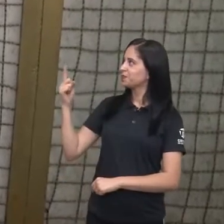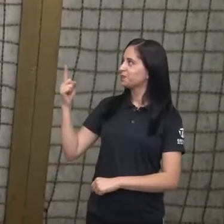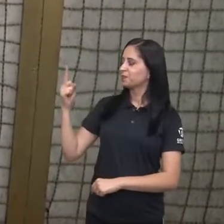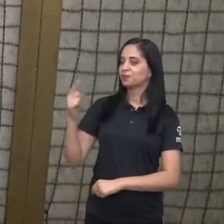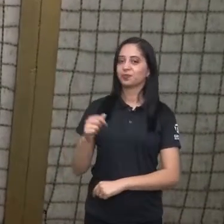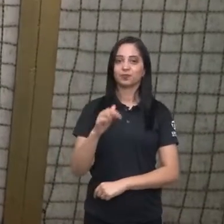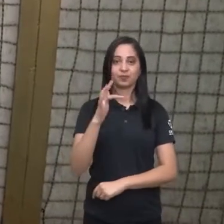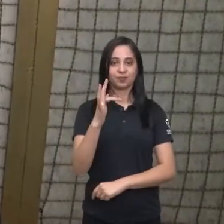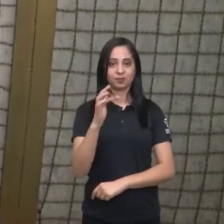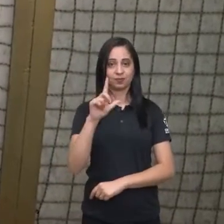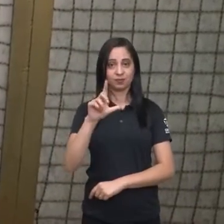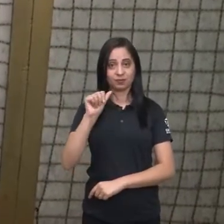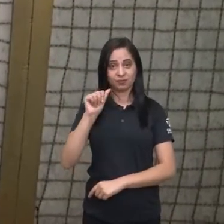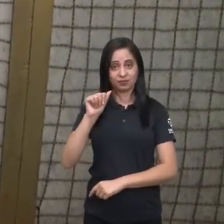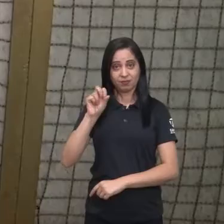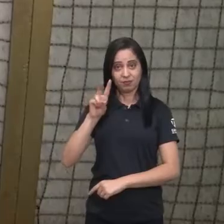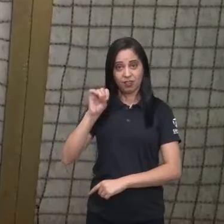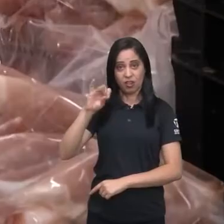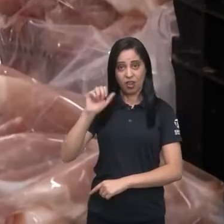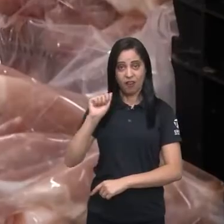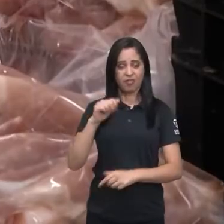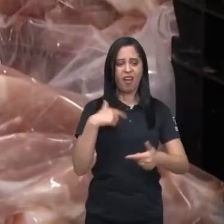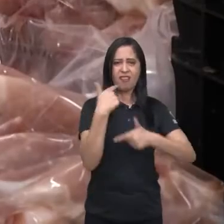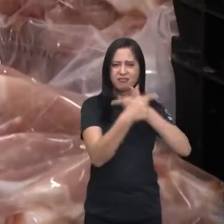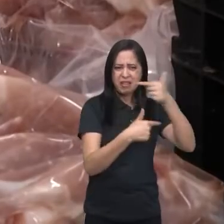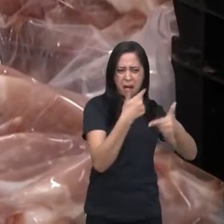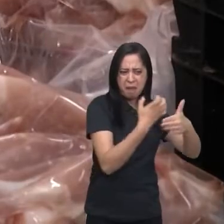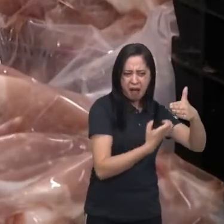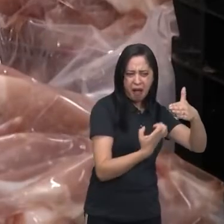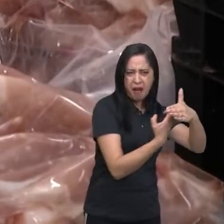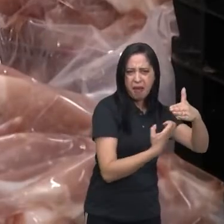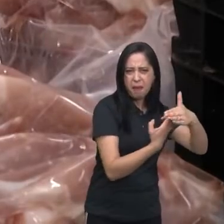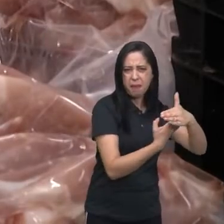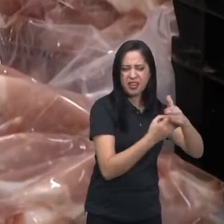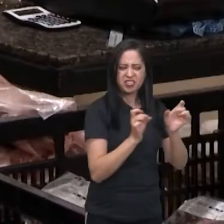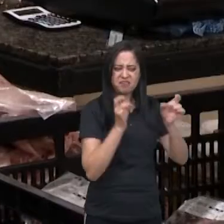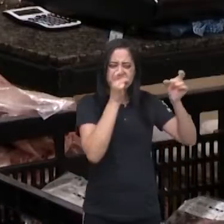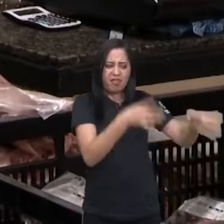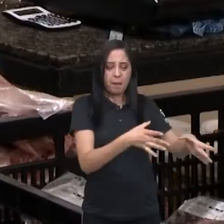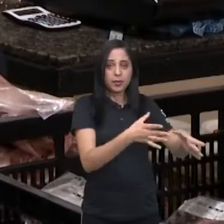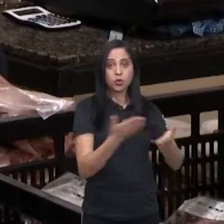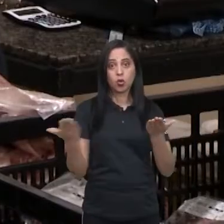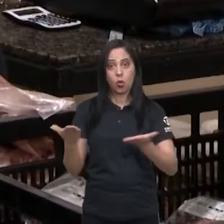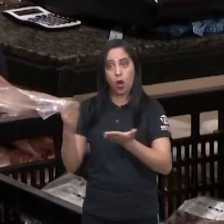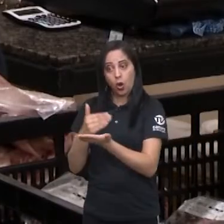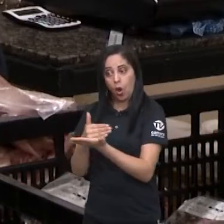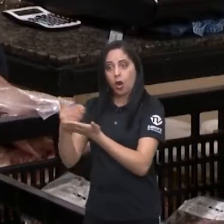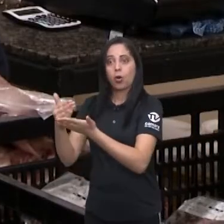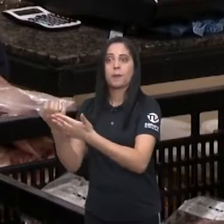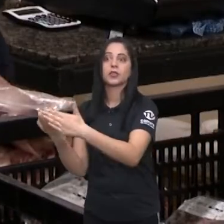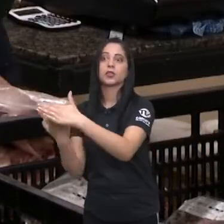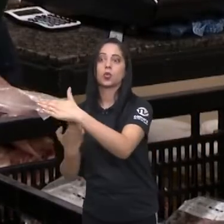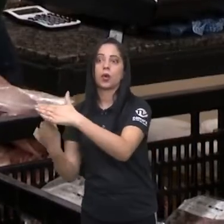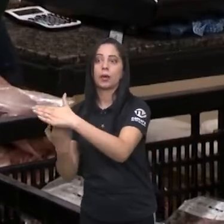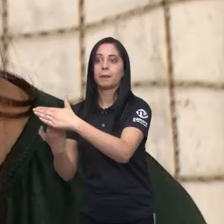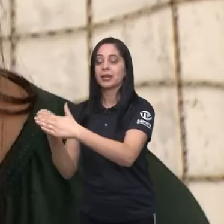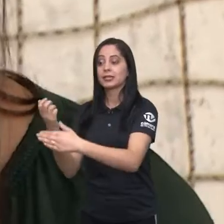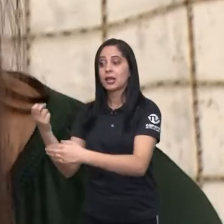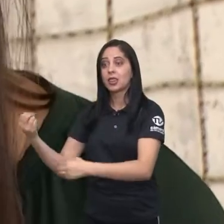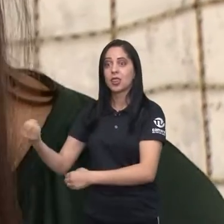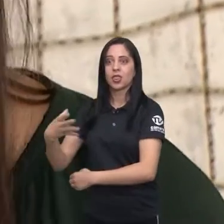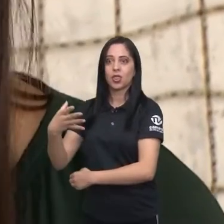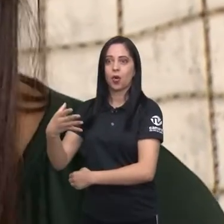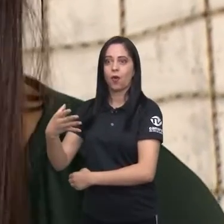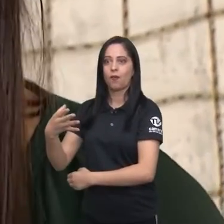Flávia deixou para trás a carreira em uma multinacional para atuar no agronegócio. A empresária toca, junto com a família,